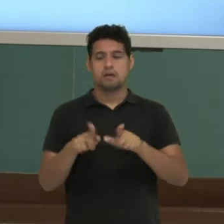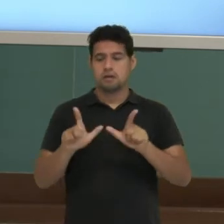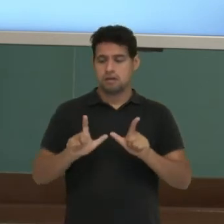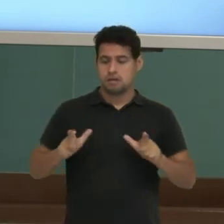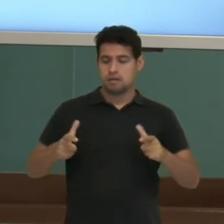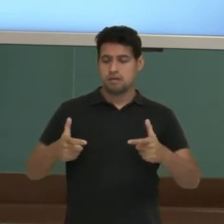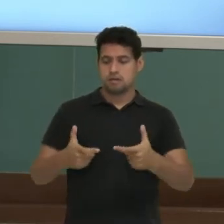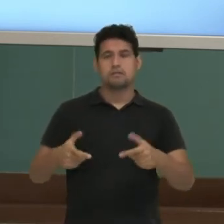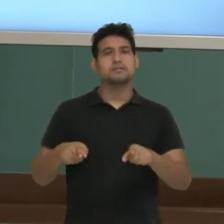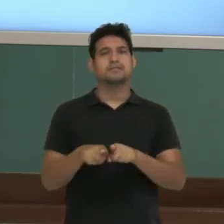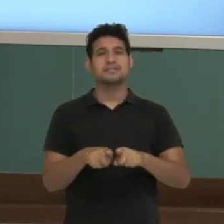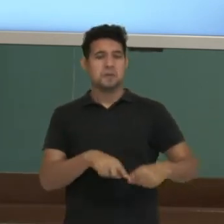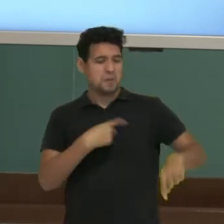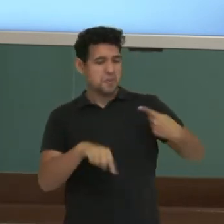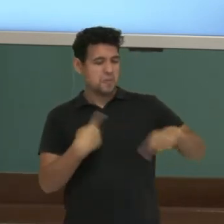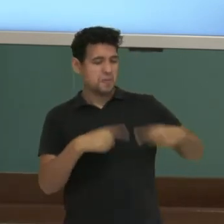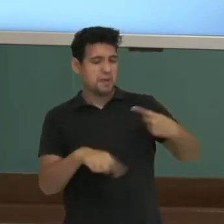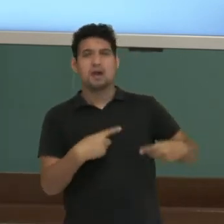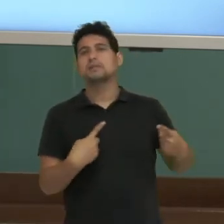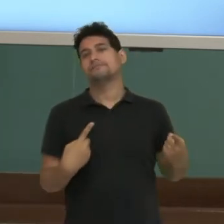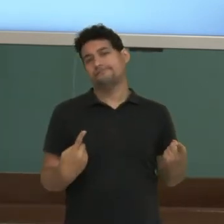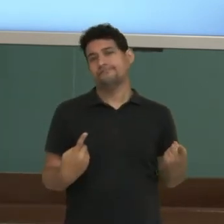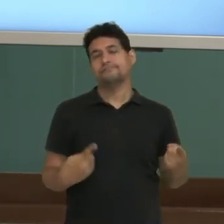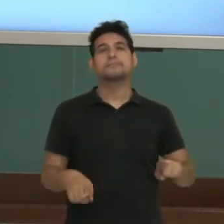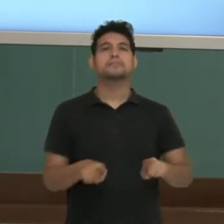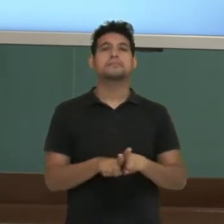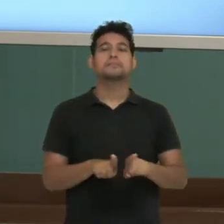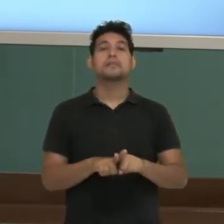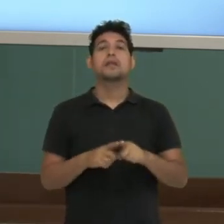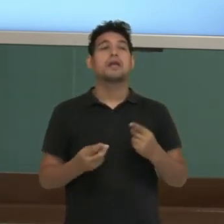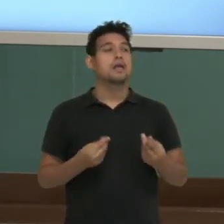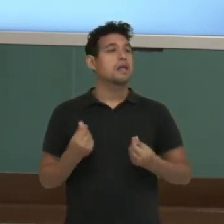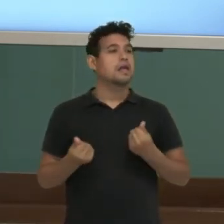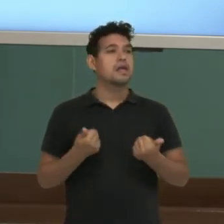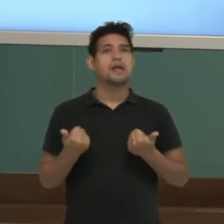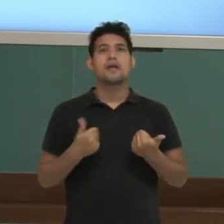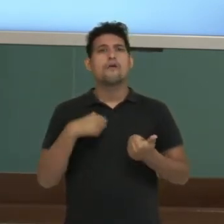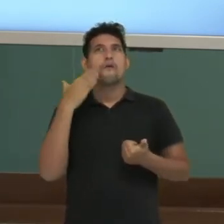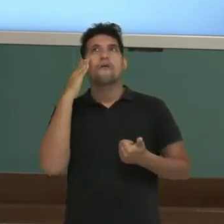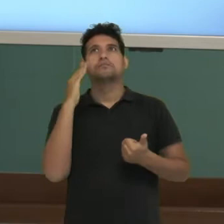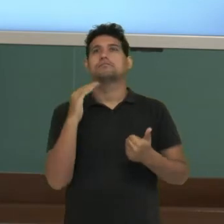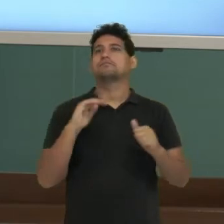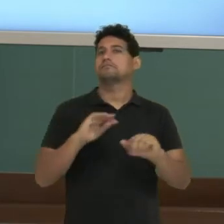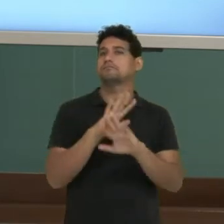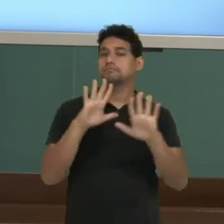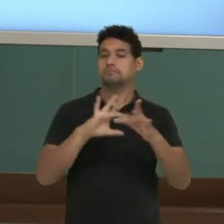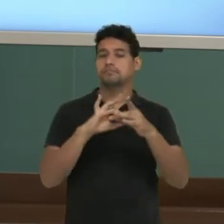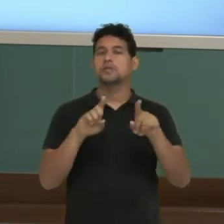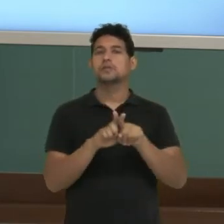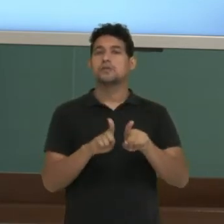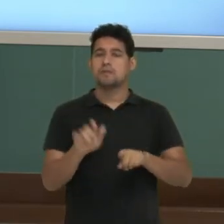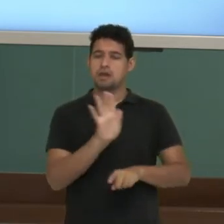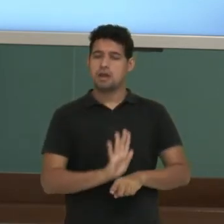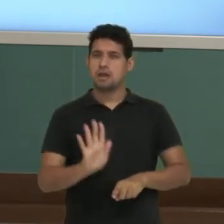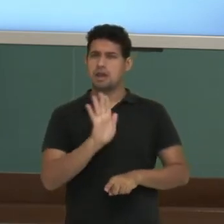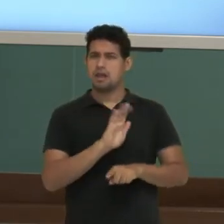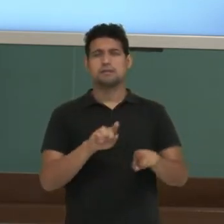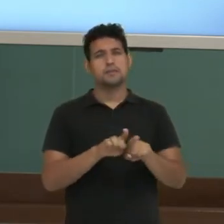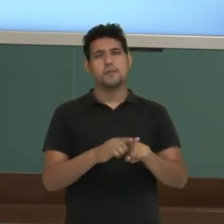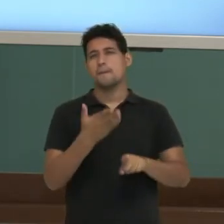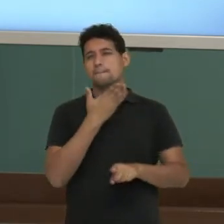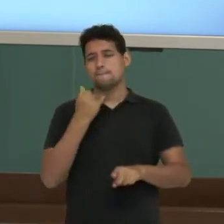menor disputa ideológica, um entendimento das questões territoriais, um